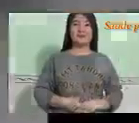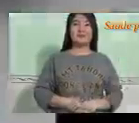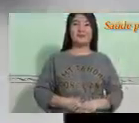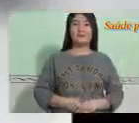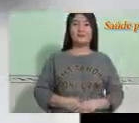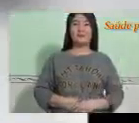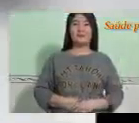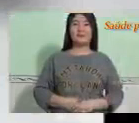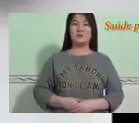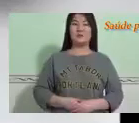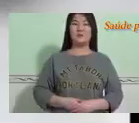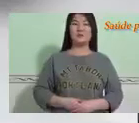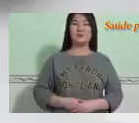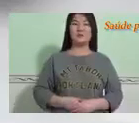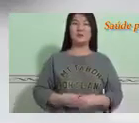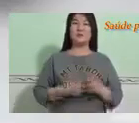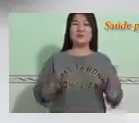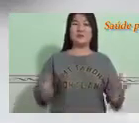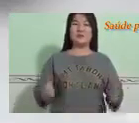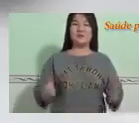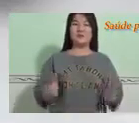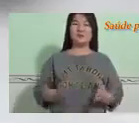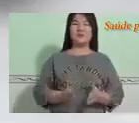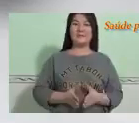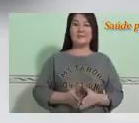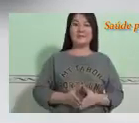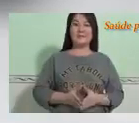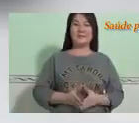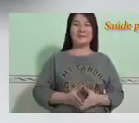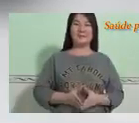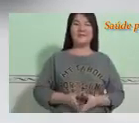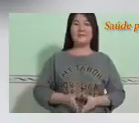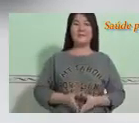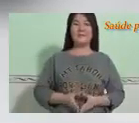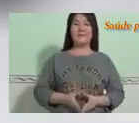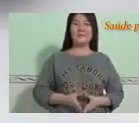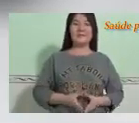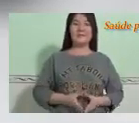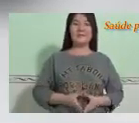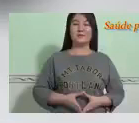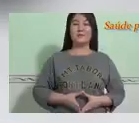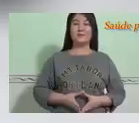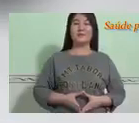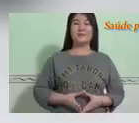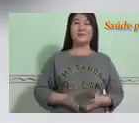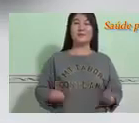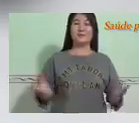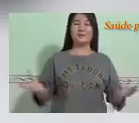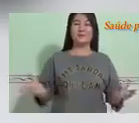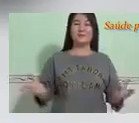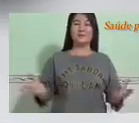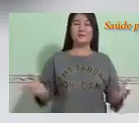Além disso, vírgula, é também recomendador usar um desinfectante oral após escovar os dentes. Ponto e vírgula, piercing